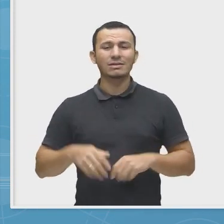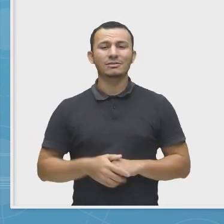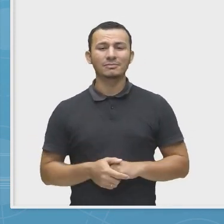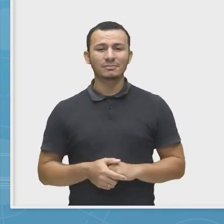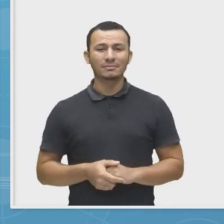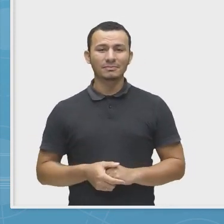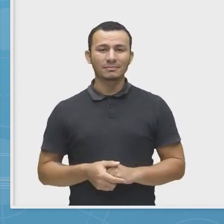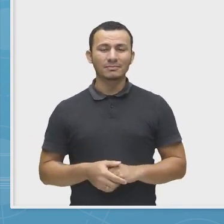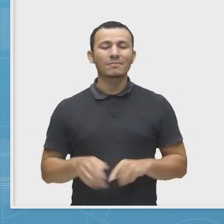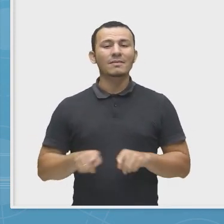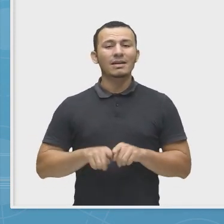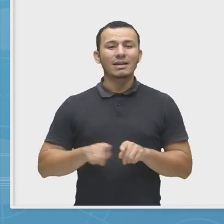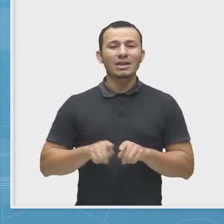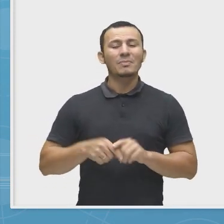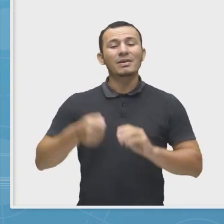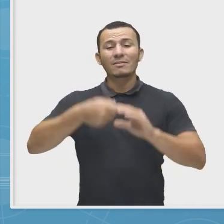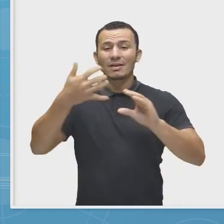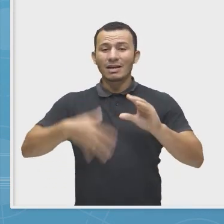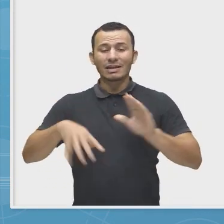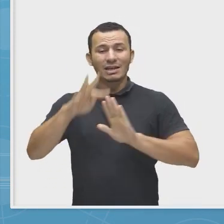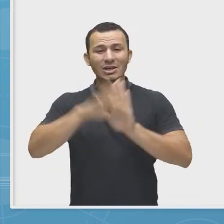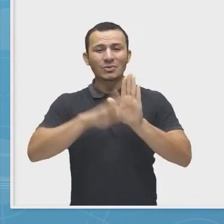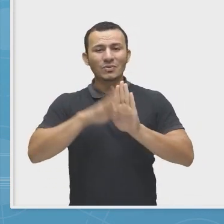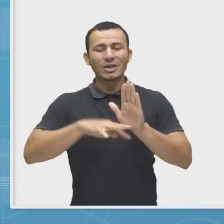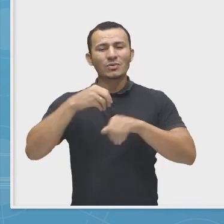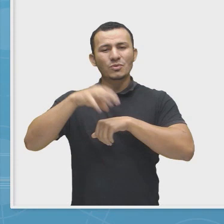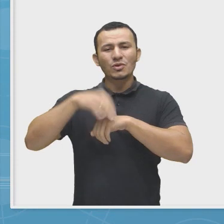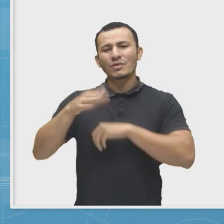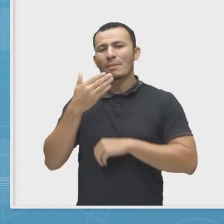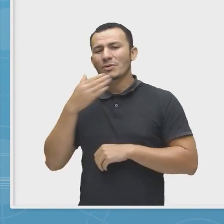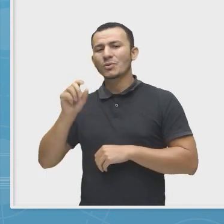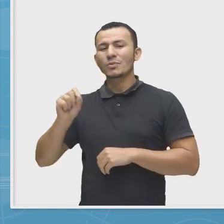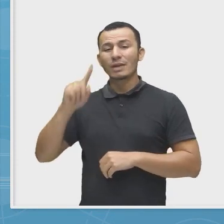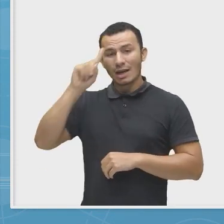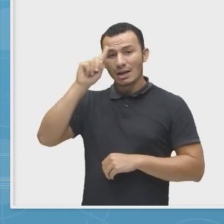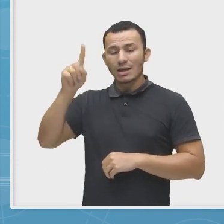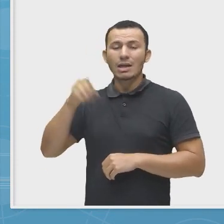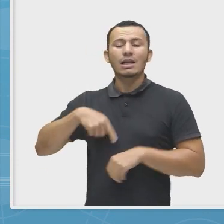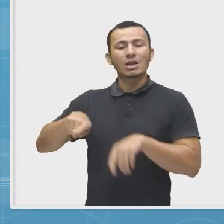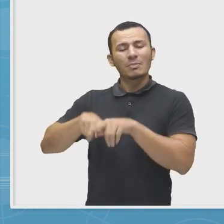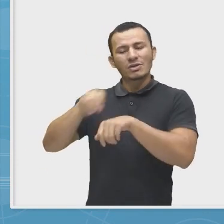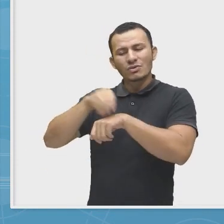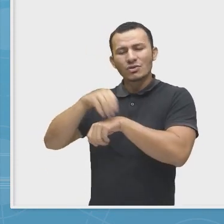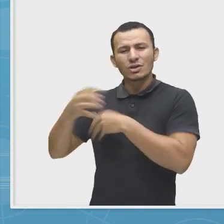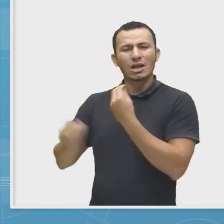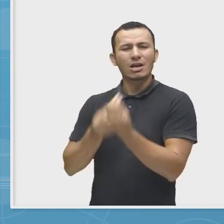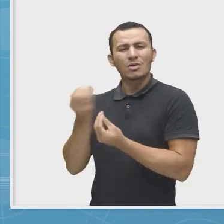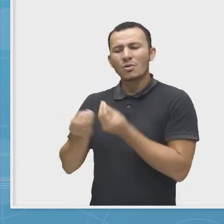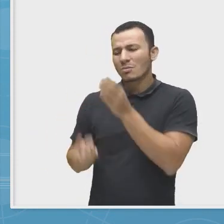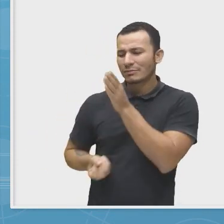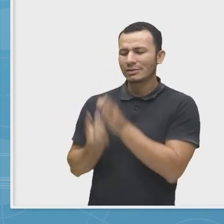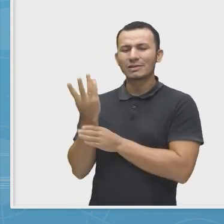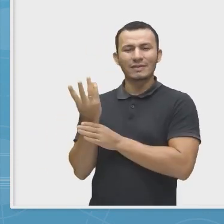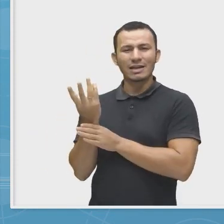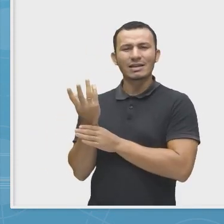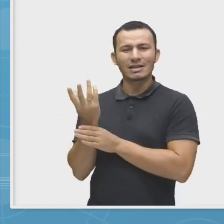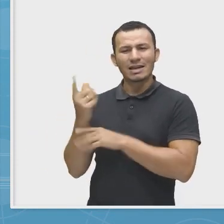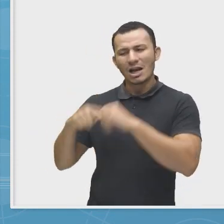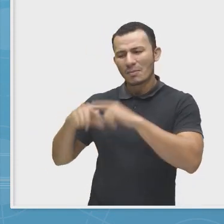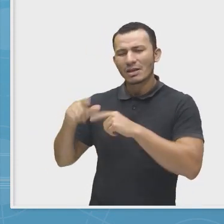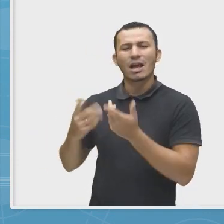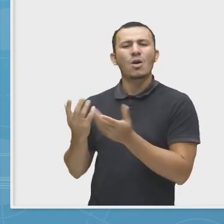quê? Com justamente a característica do texto injuntivo, que ele vai estar dando uma dica de como fazer